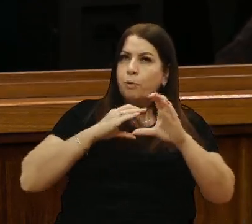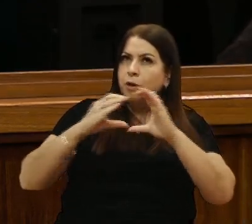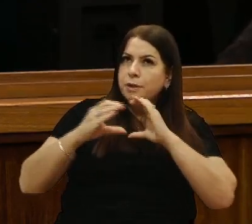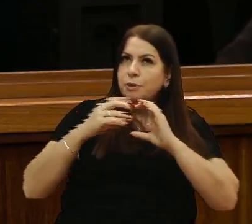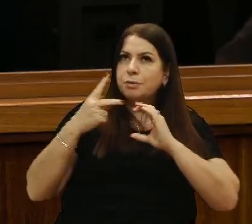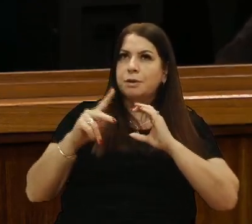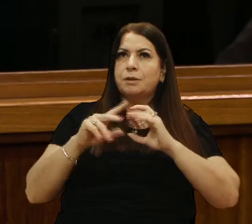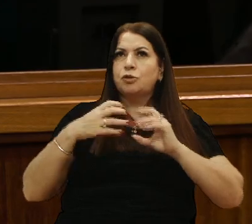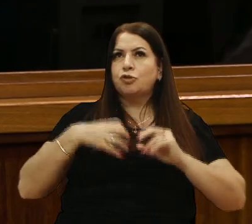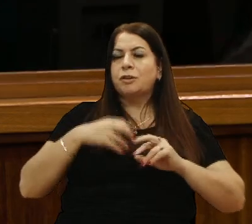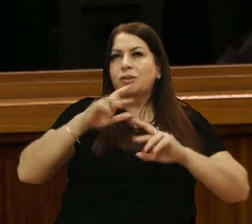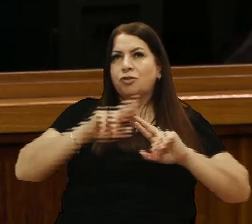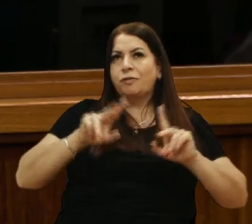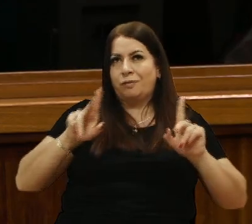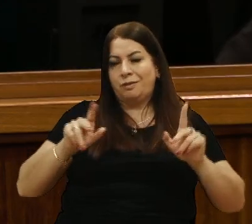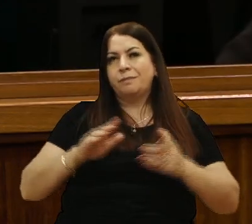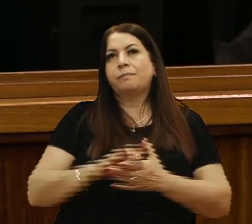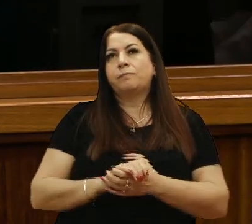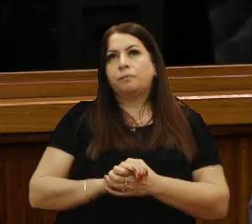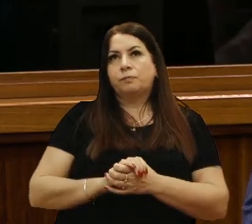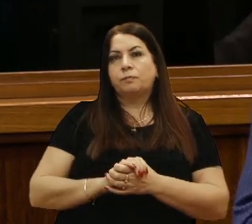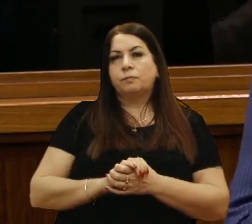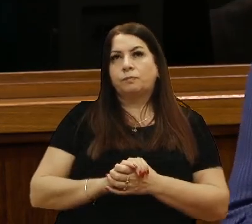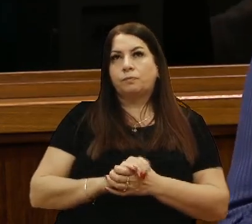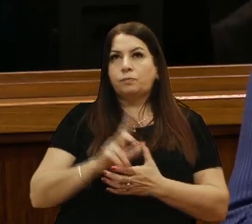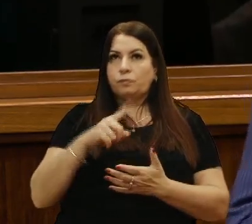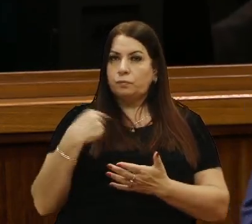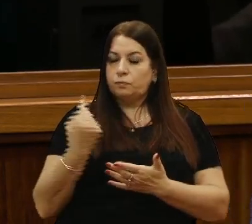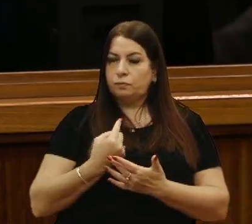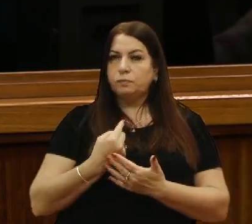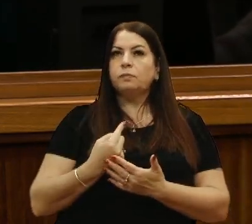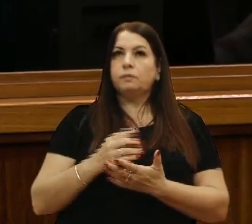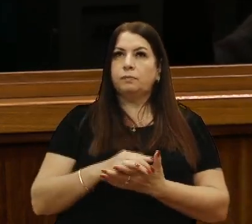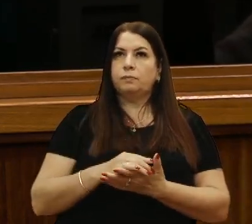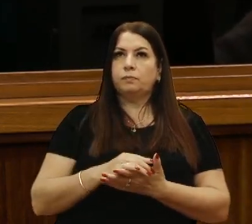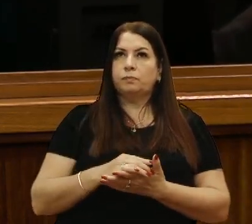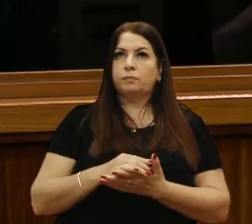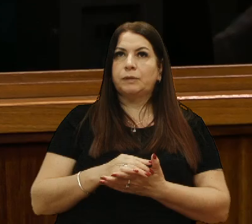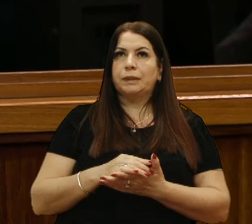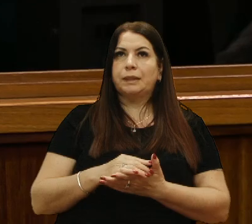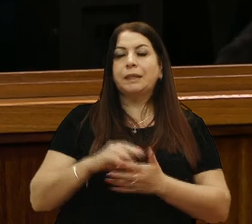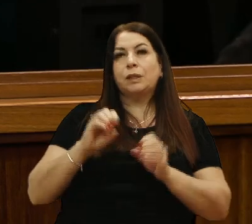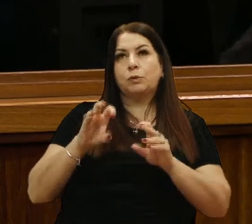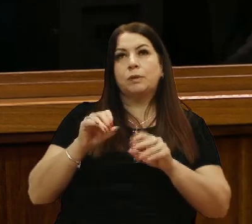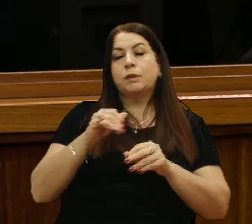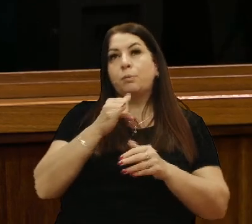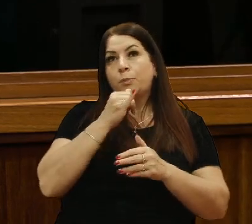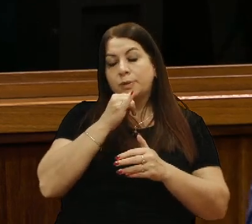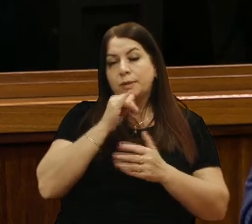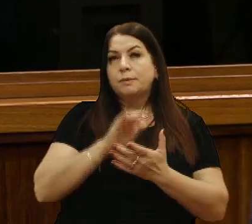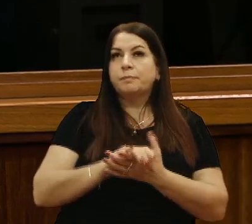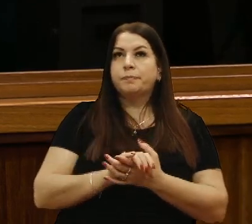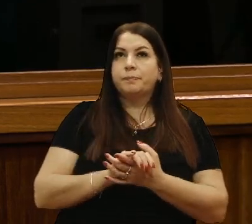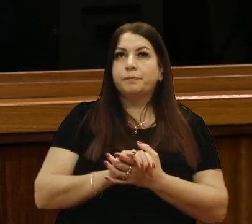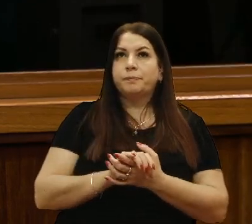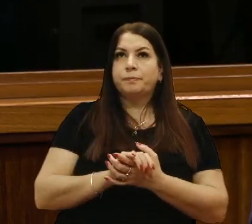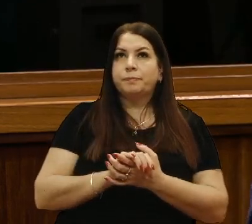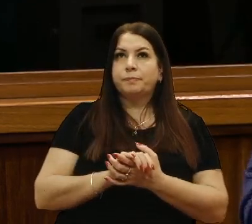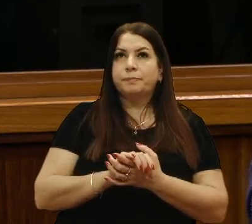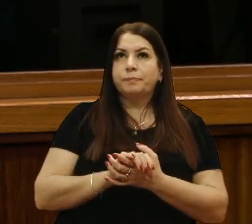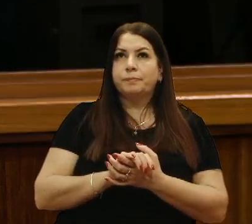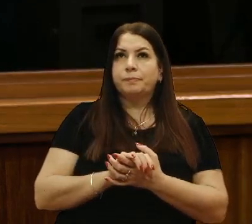dela é de forma diferenciada. Nós, da educação, por exemplo, a